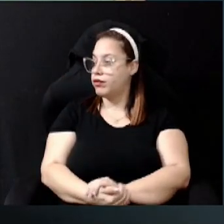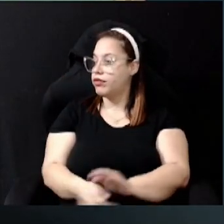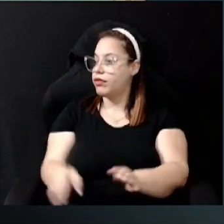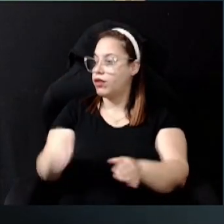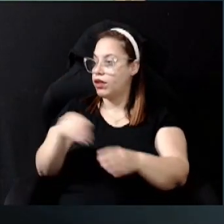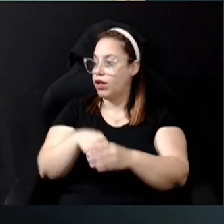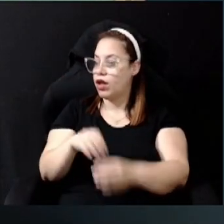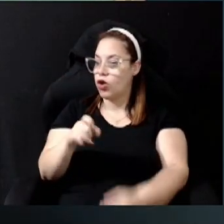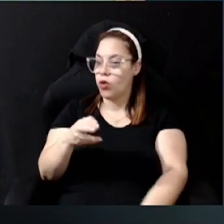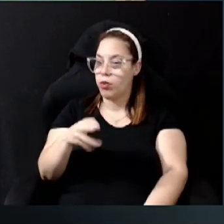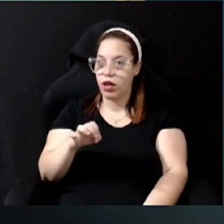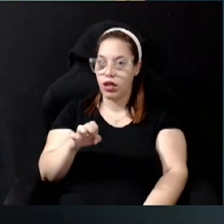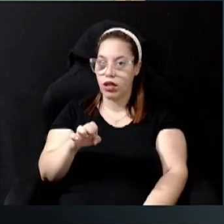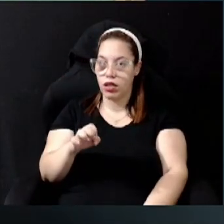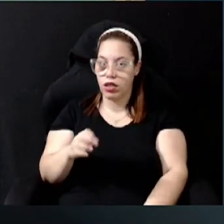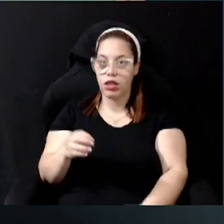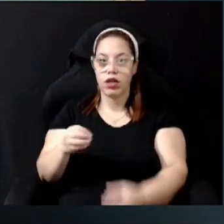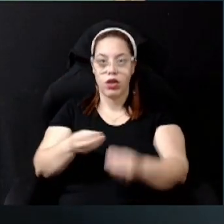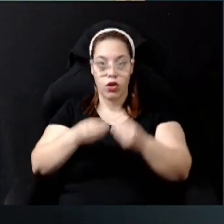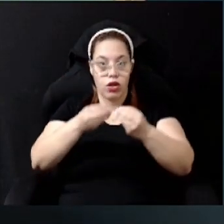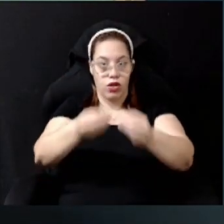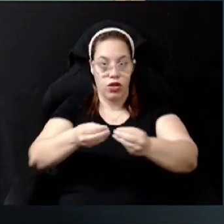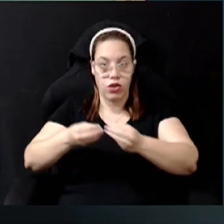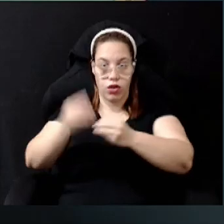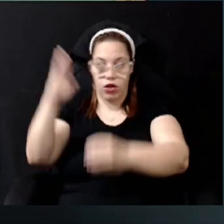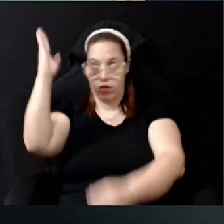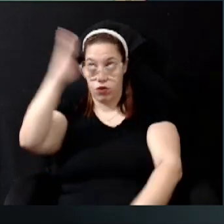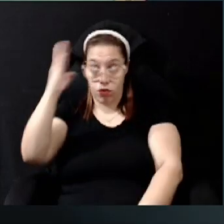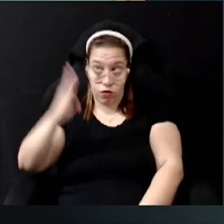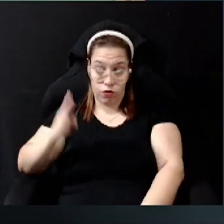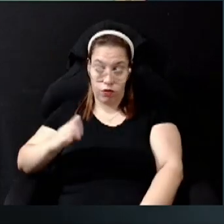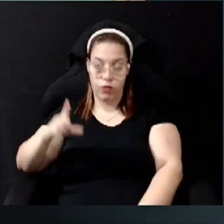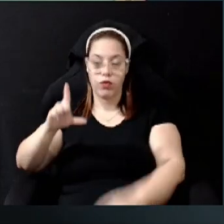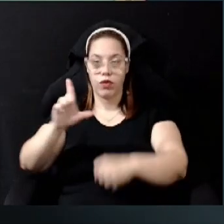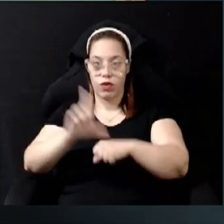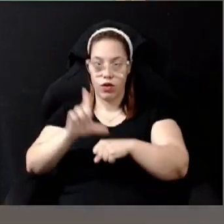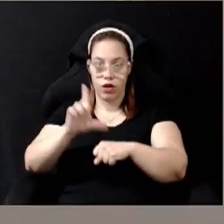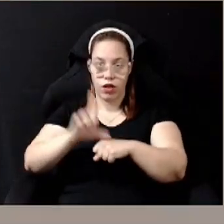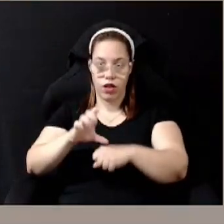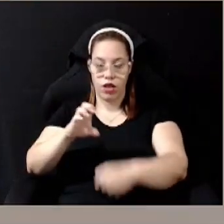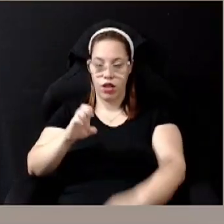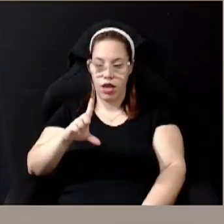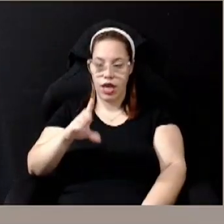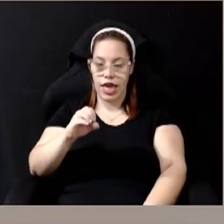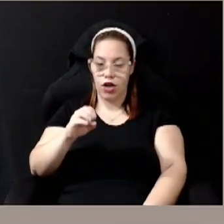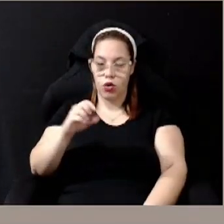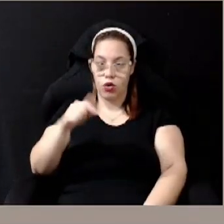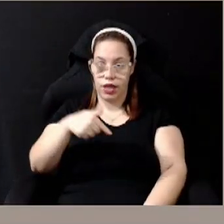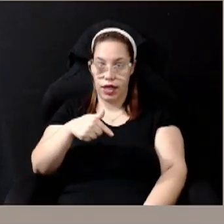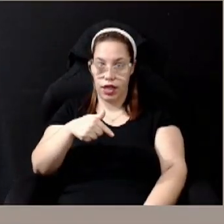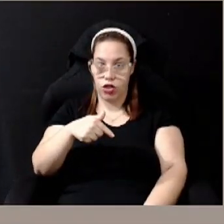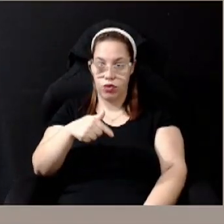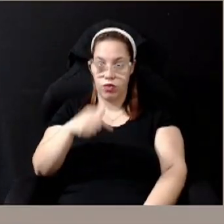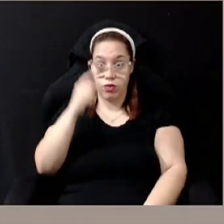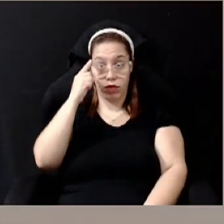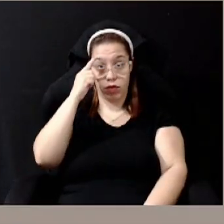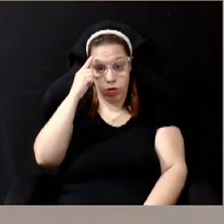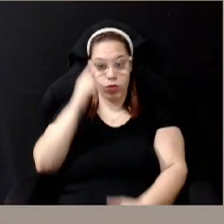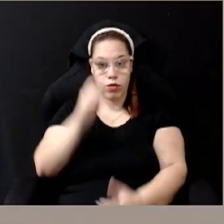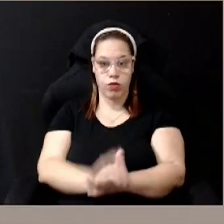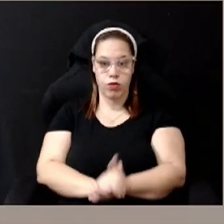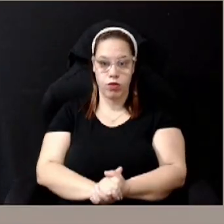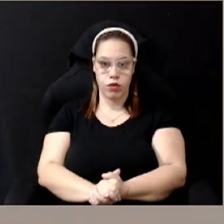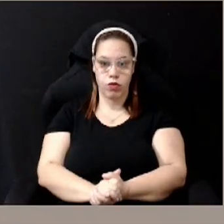não? Eu entrego para todo o Brasil, tem uma loja no Elo7, né, que é um site mais